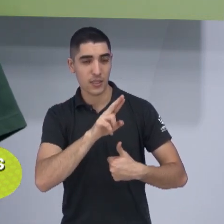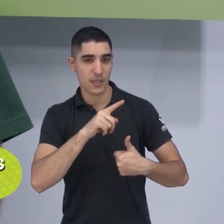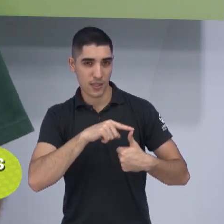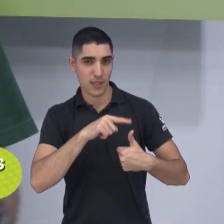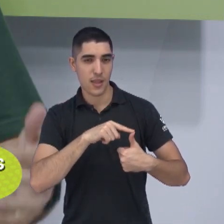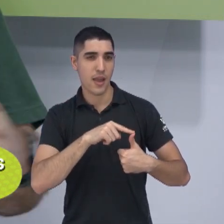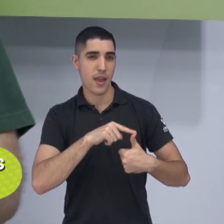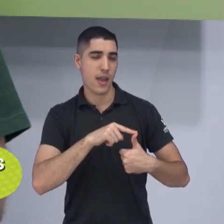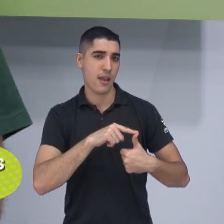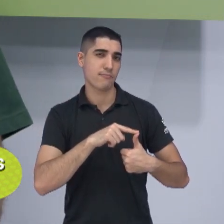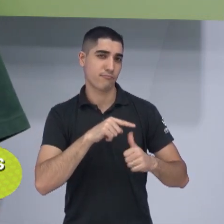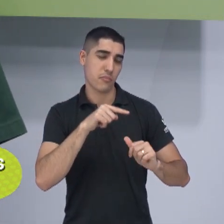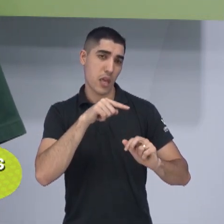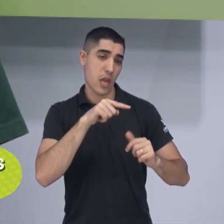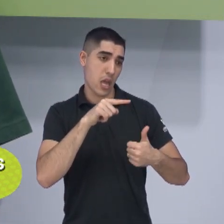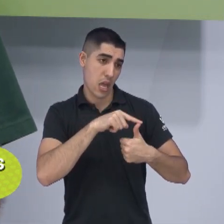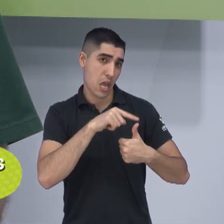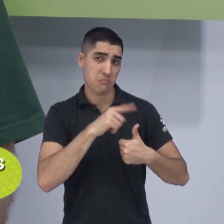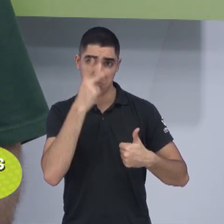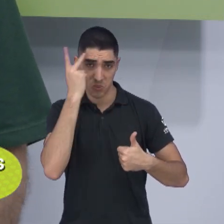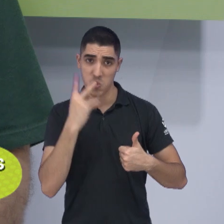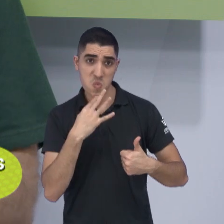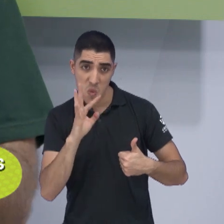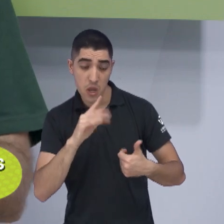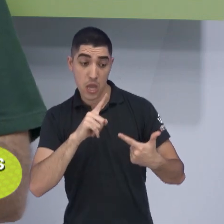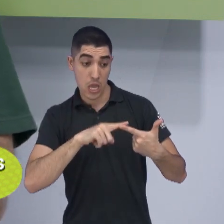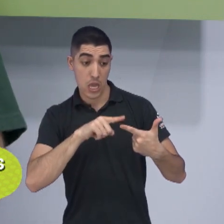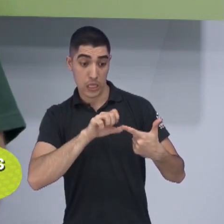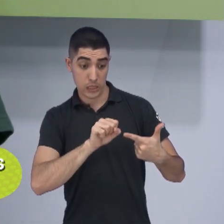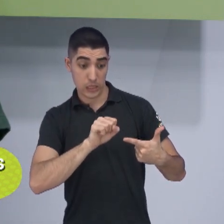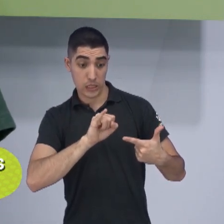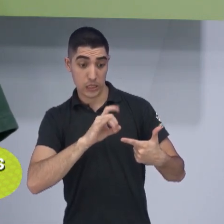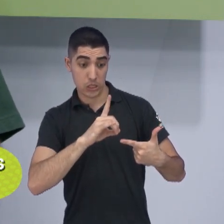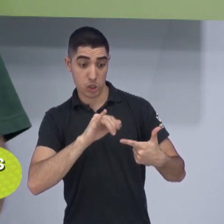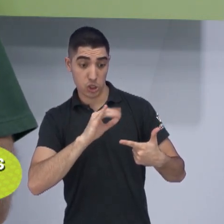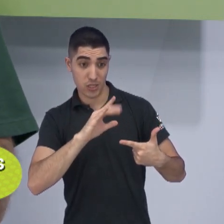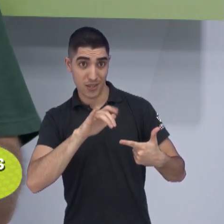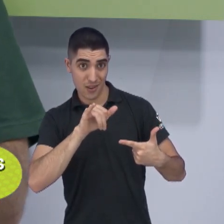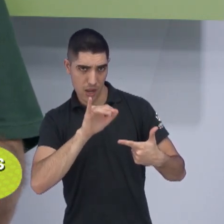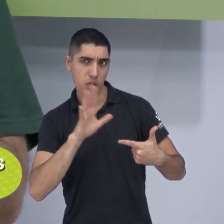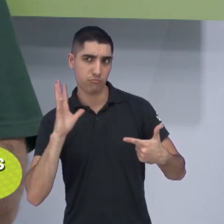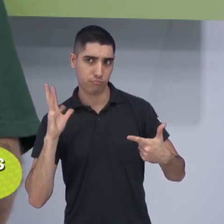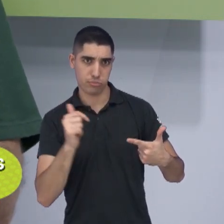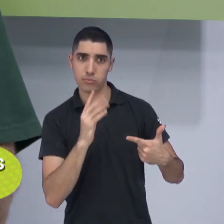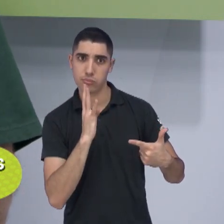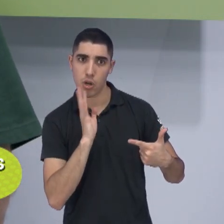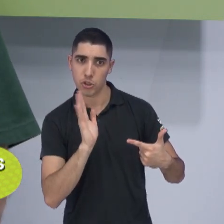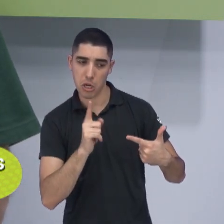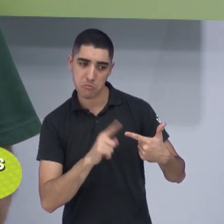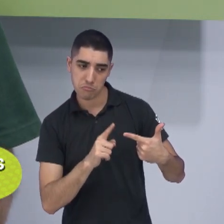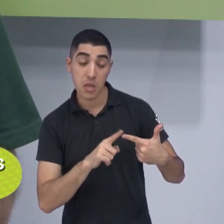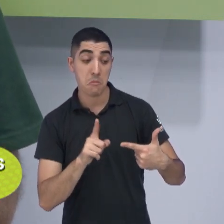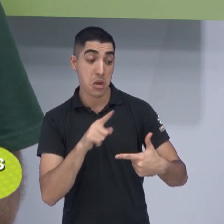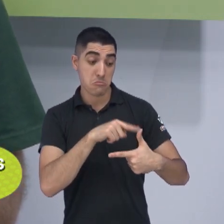conhecido, lógico, mas como ele atua nos bastidores, ele não tem quem atua nos bastidores não tem essa